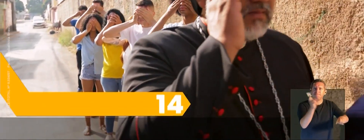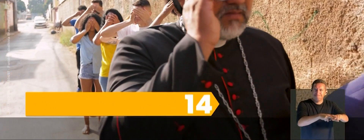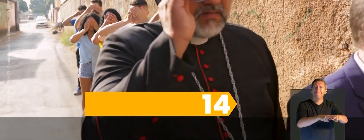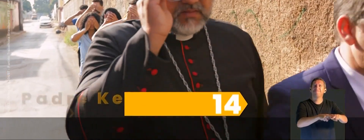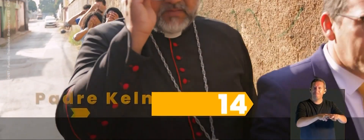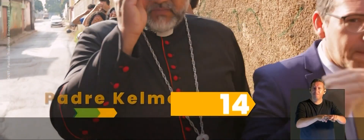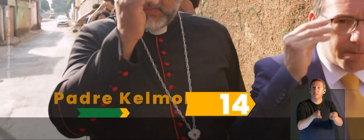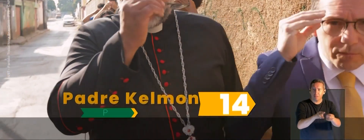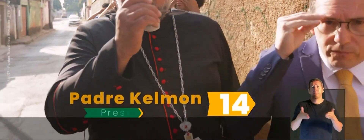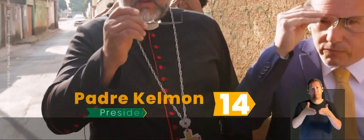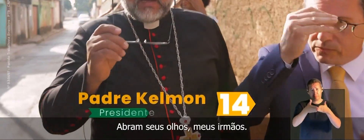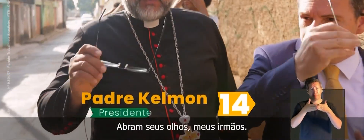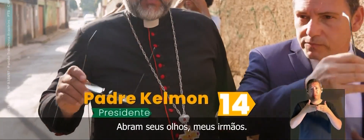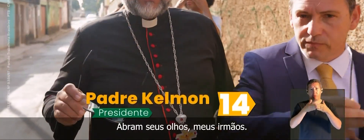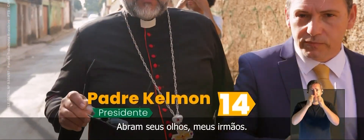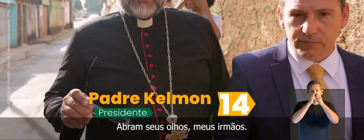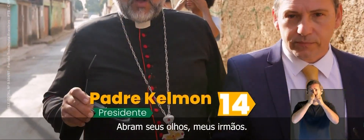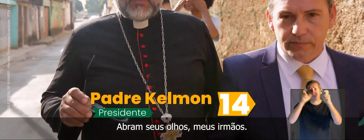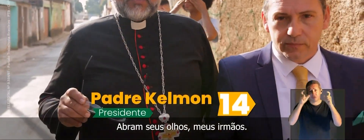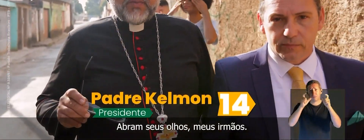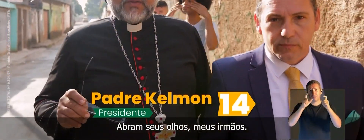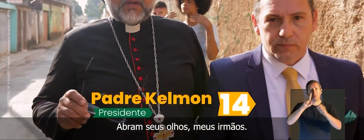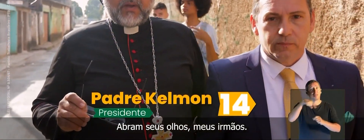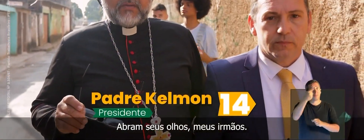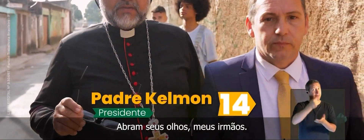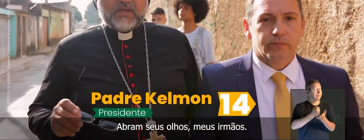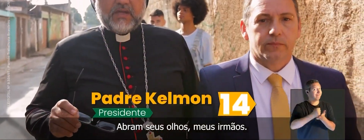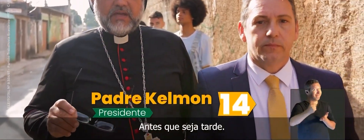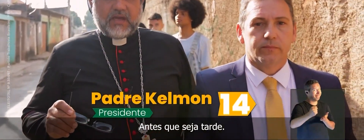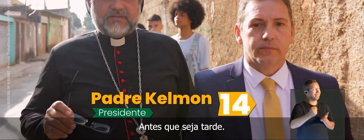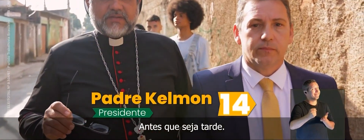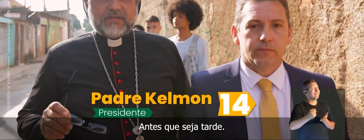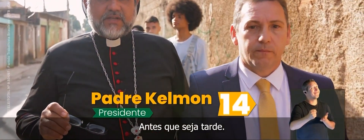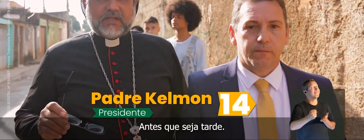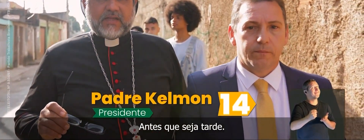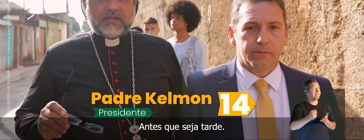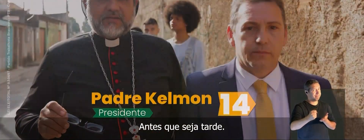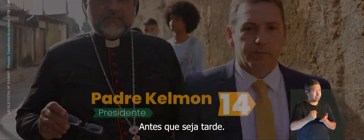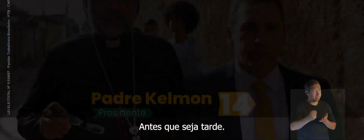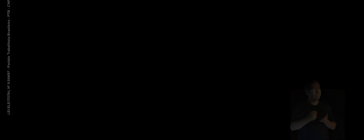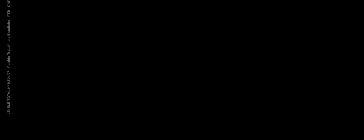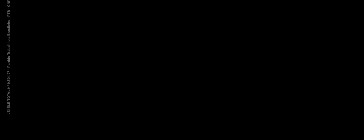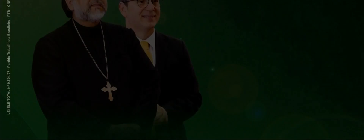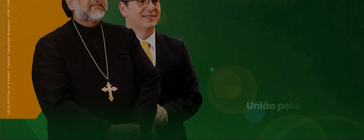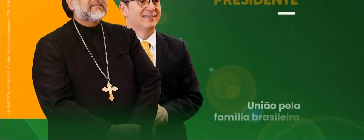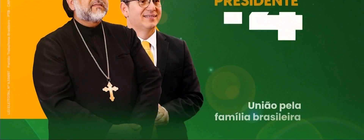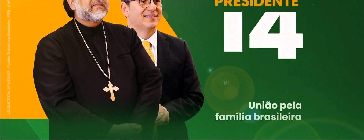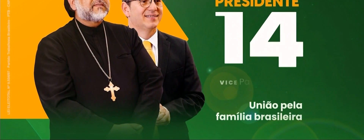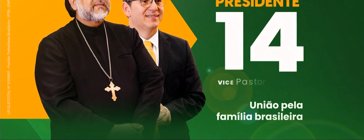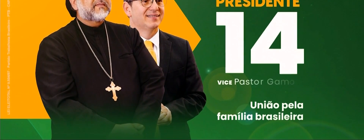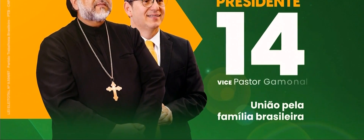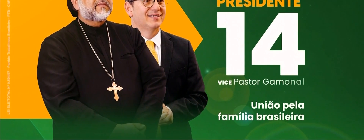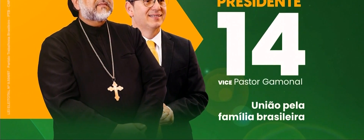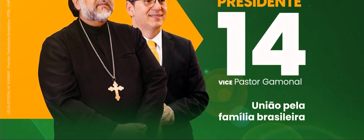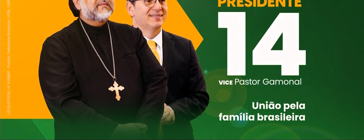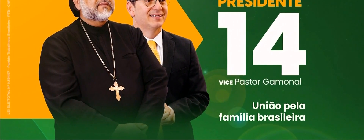presos. Abram seus olhos, meus irmãos, antes que seja tarde.